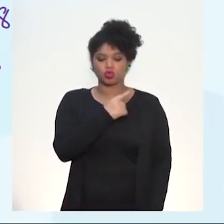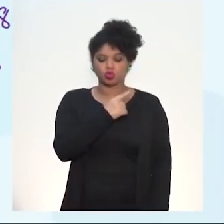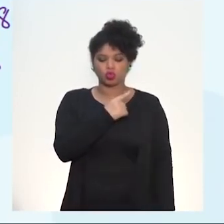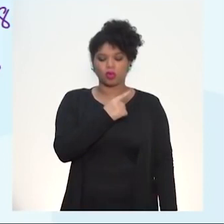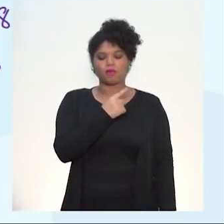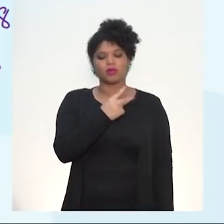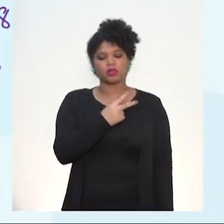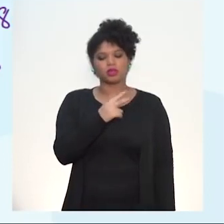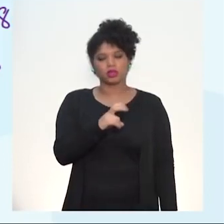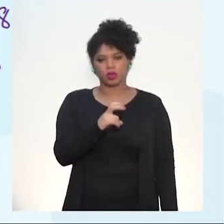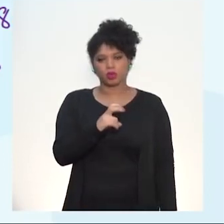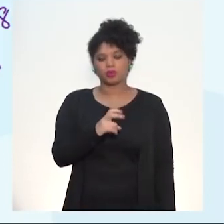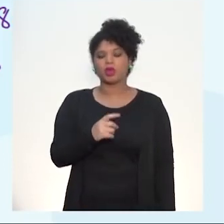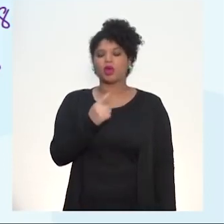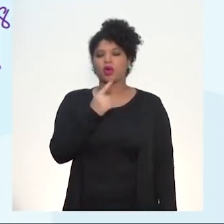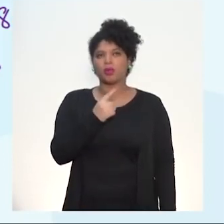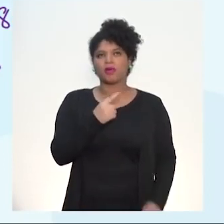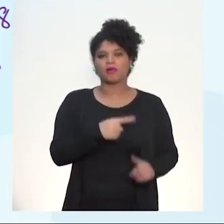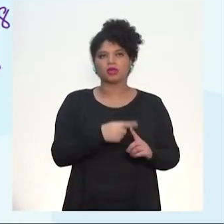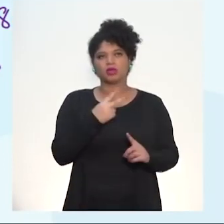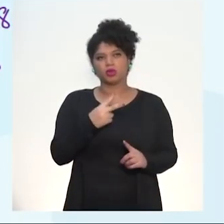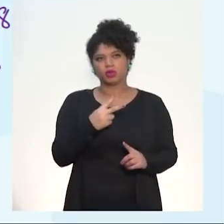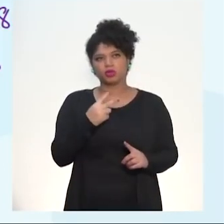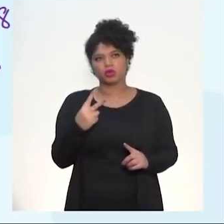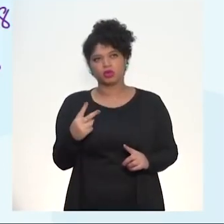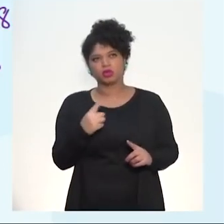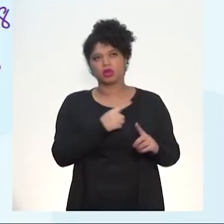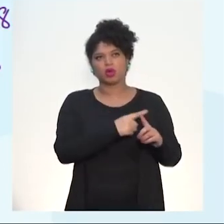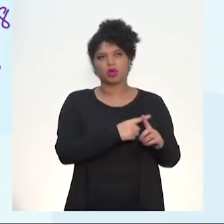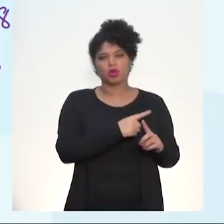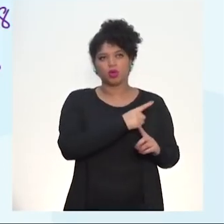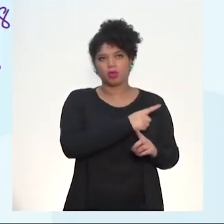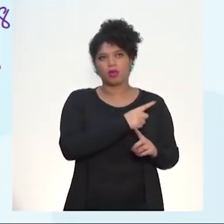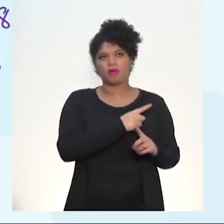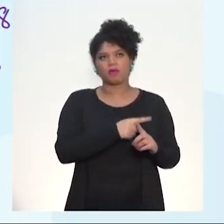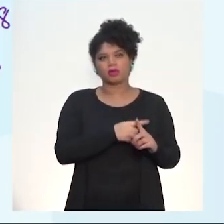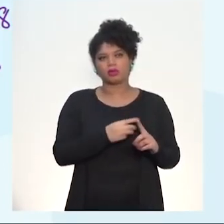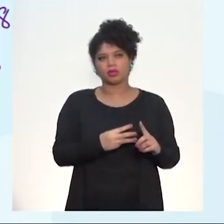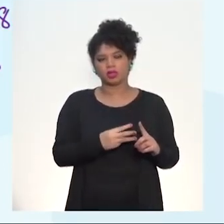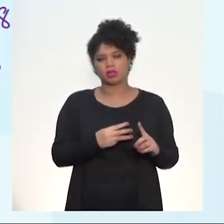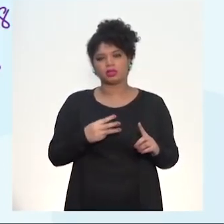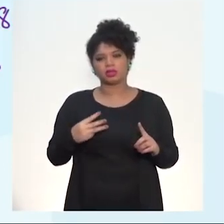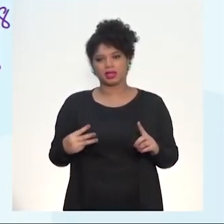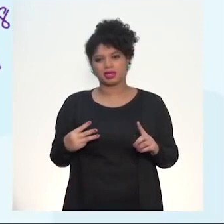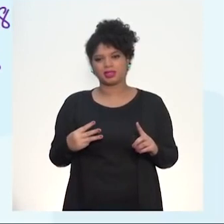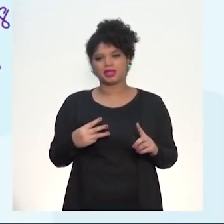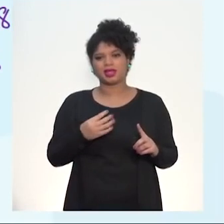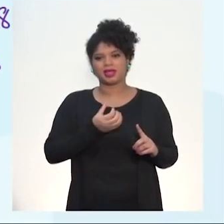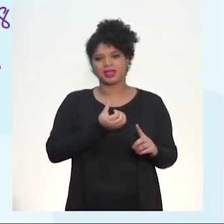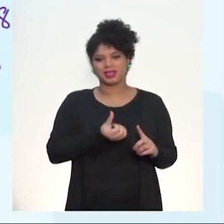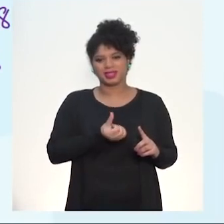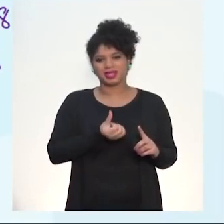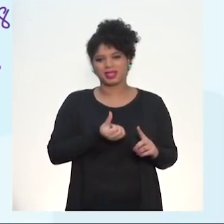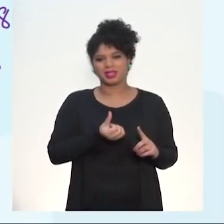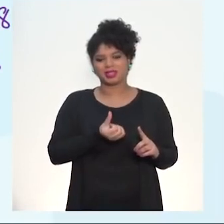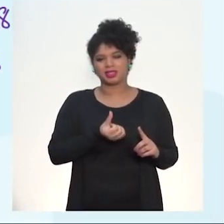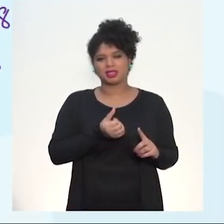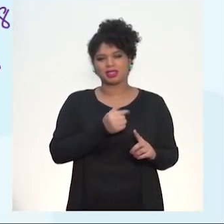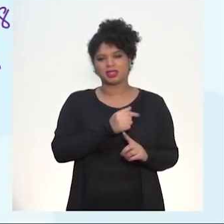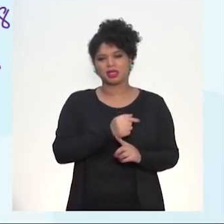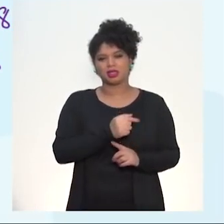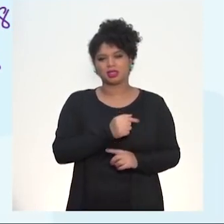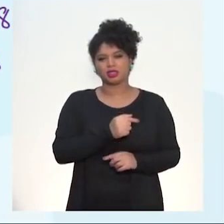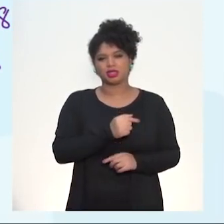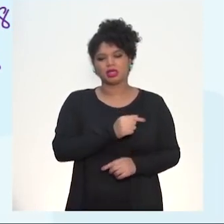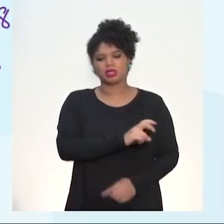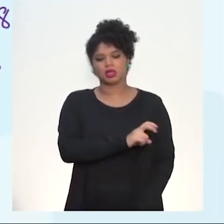1 vezes 2, 2. 1 vezes 3, 3. Vou somar, está quase saindo da lousa. 6, 5 mais 2, 7. 2 mais